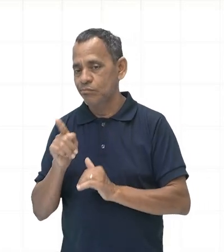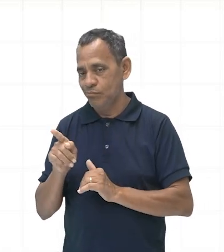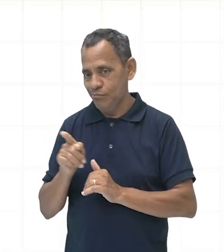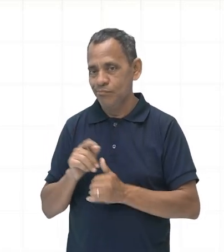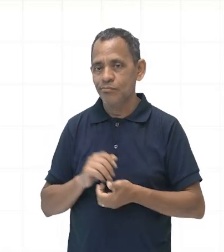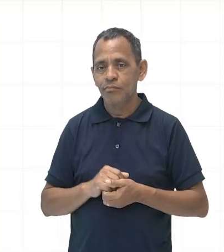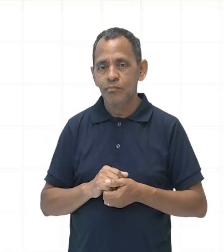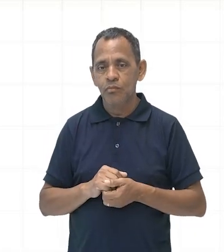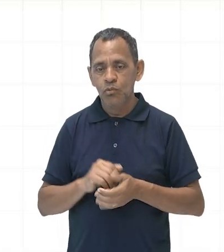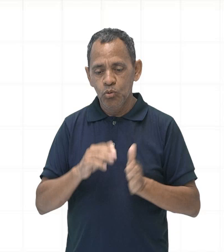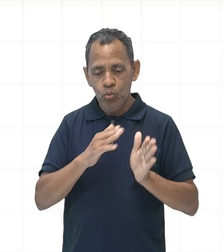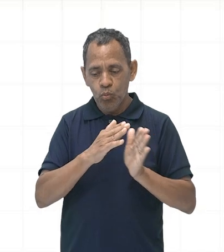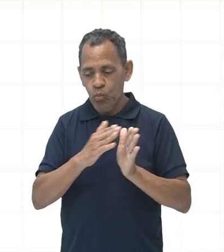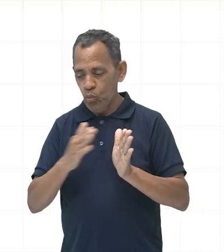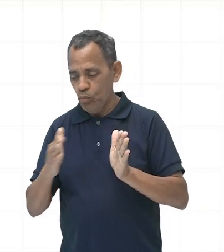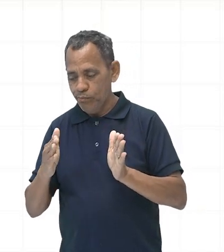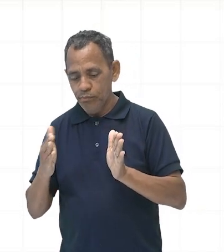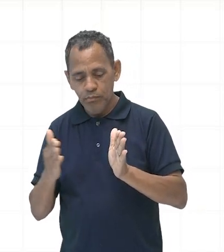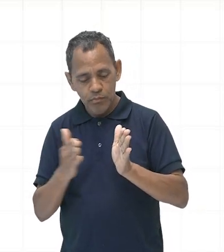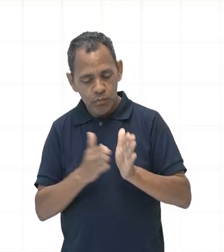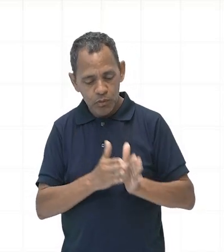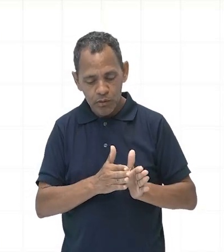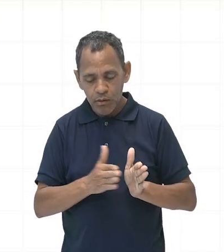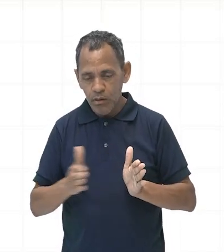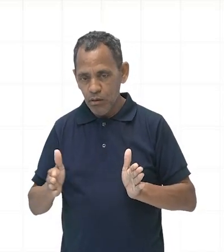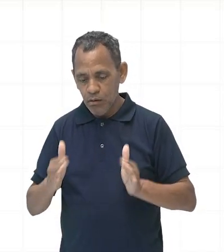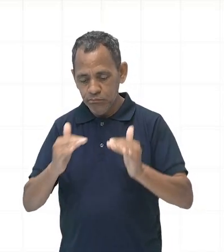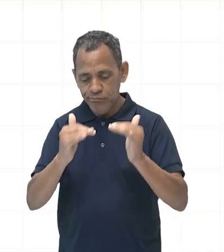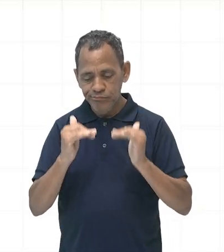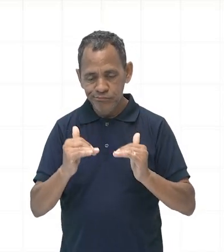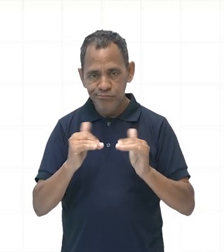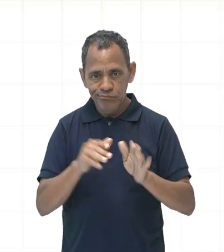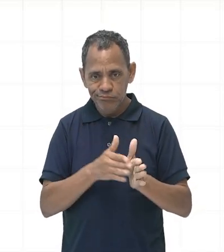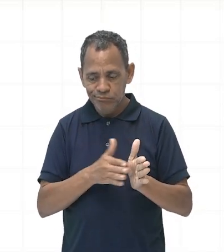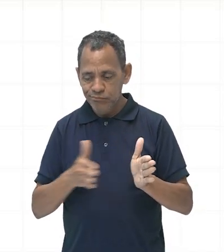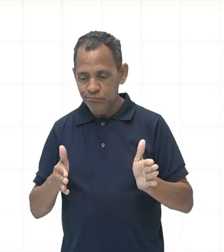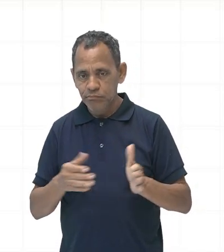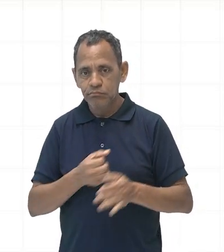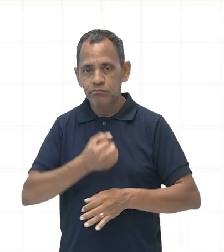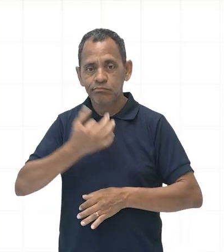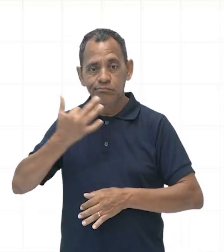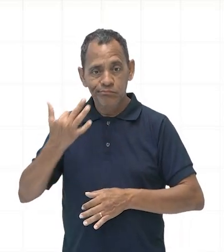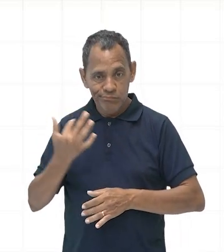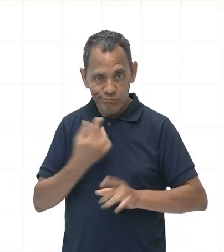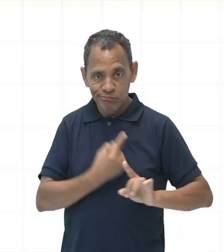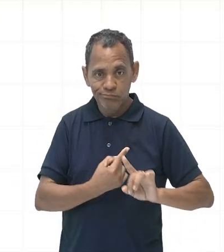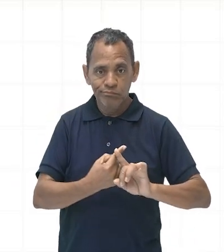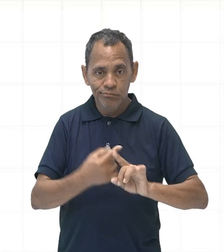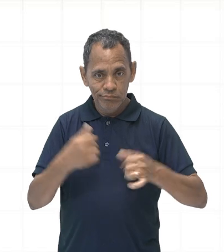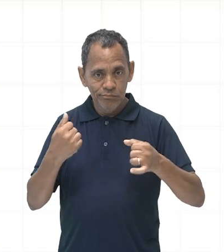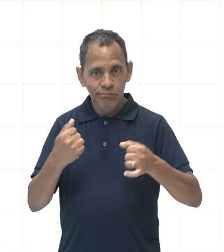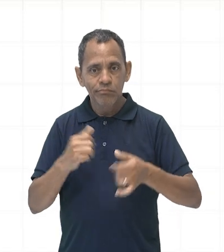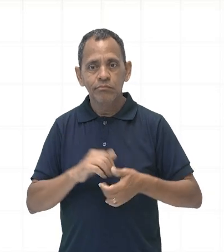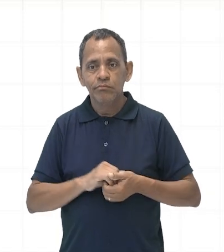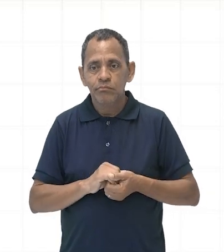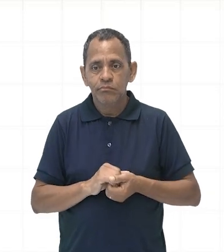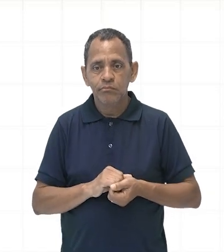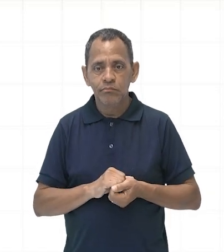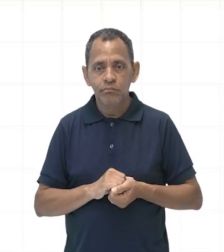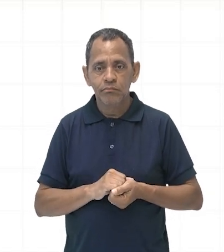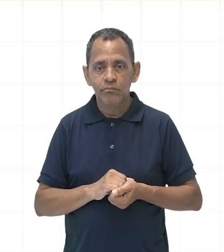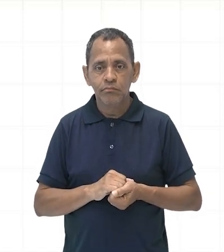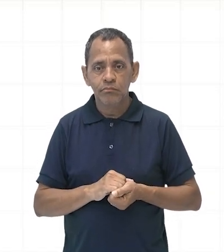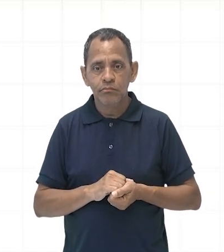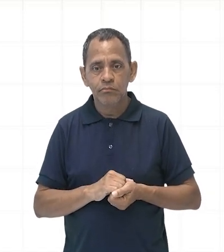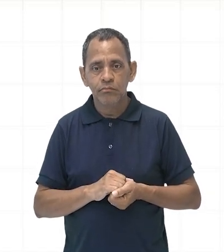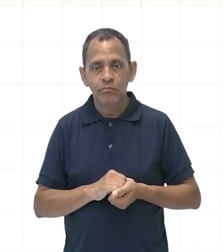Olha só quantas vezes ele vai ter que multiplicar, né? Para sair de gigabyte para megabyte, ele vai